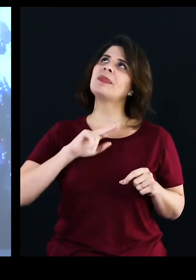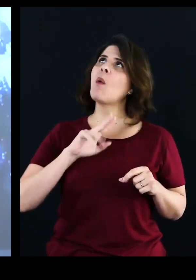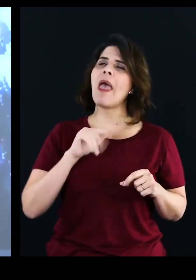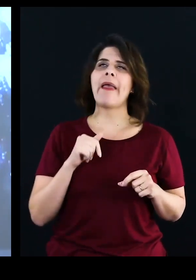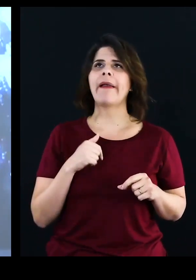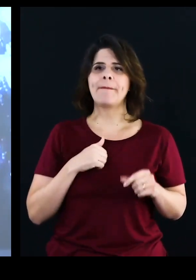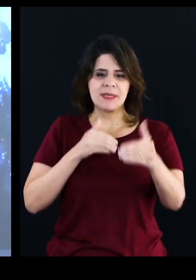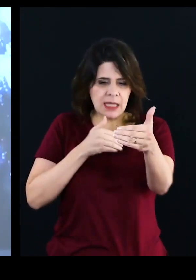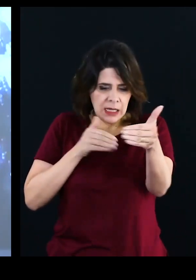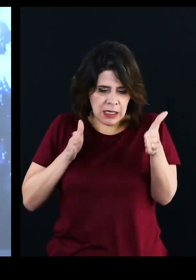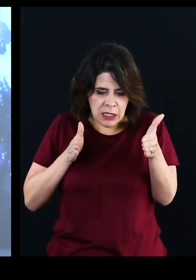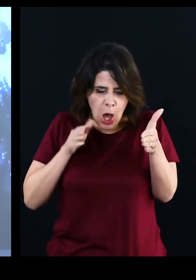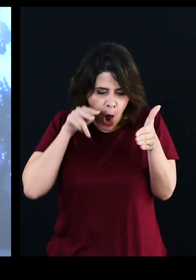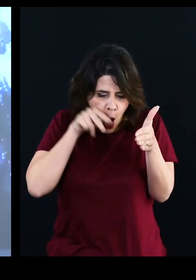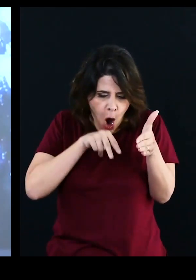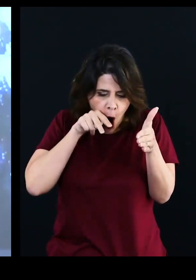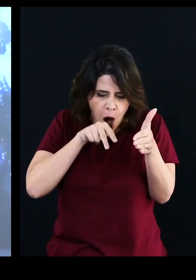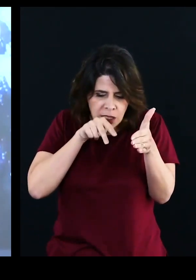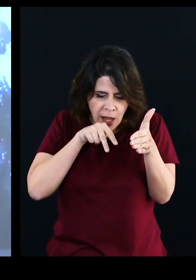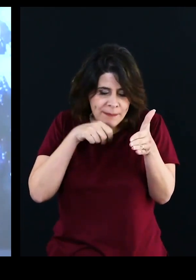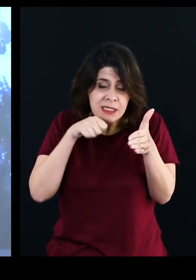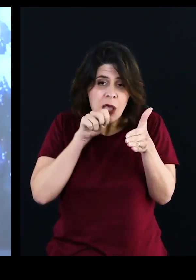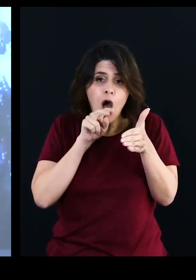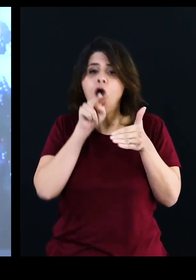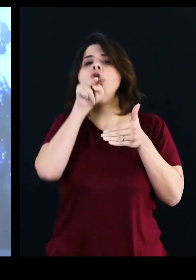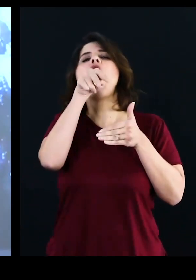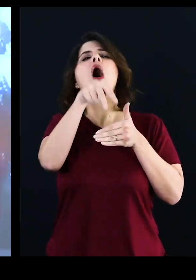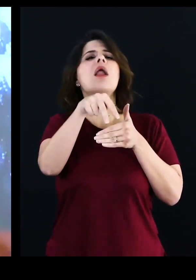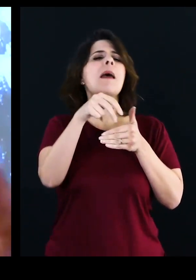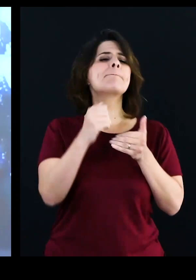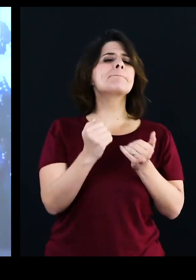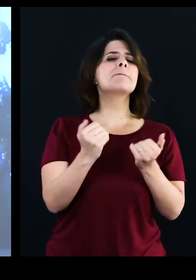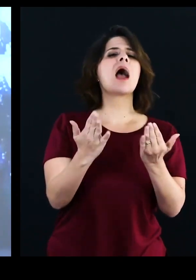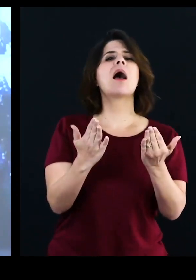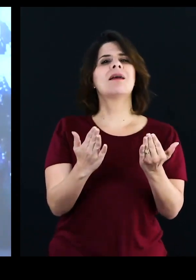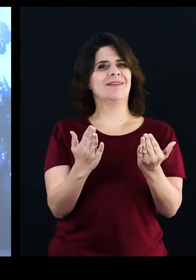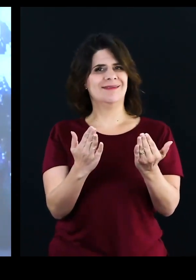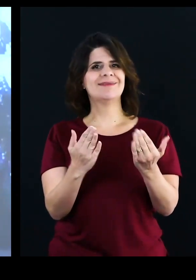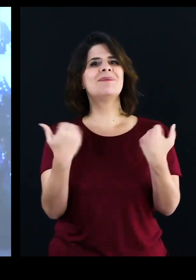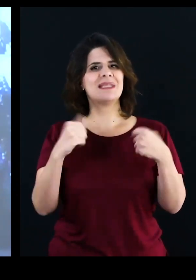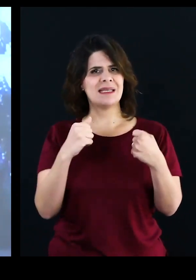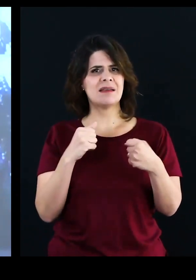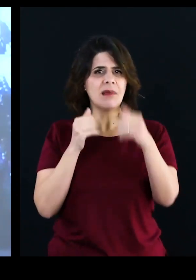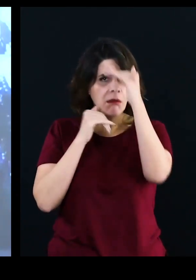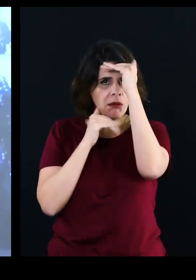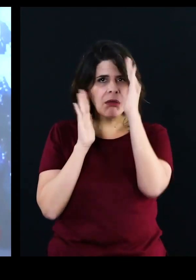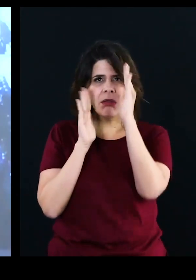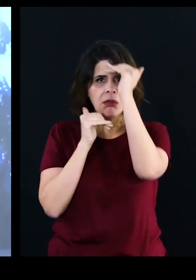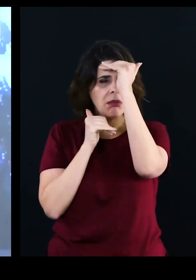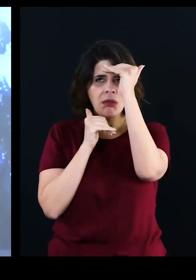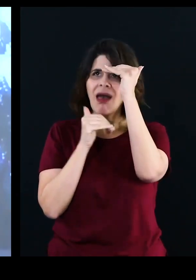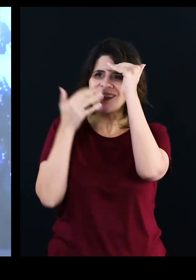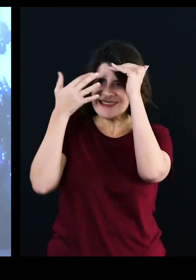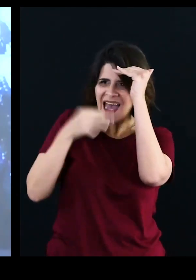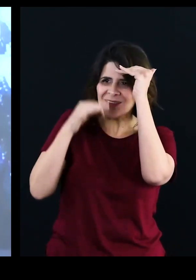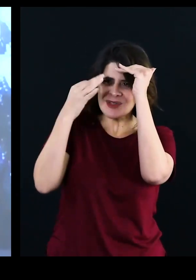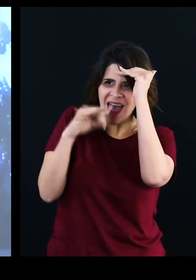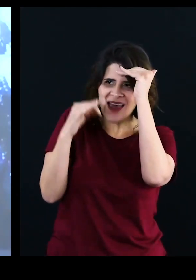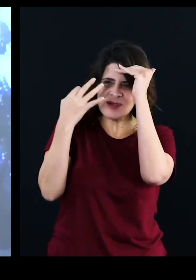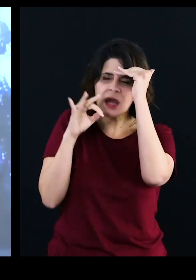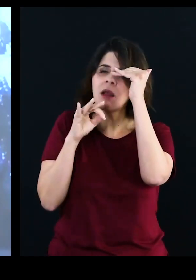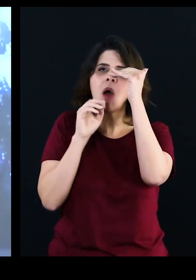nós vamos ter que olhar para fora das nossas cercas, mais e mais, para fora da caixa das nossas certezas, para buscar